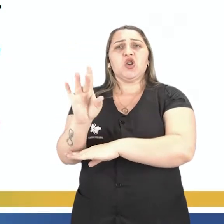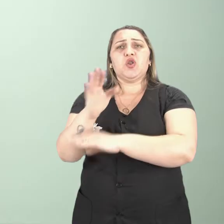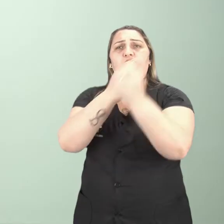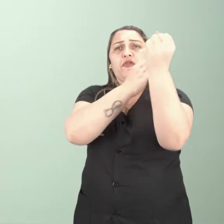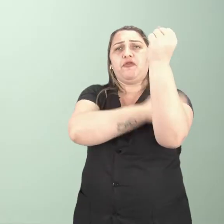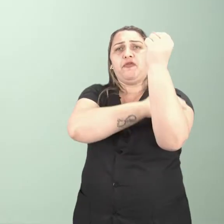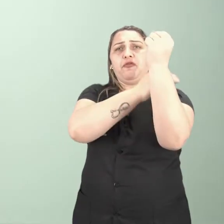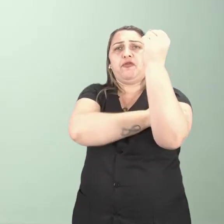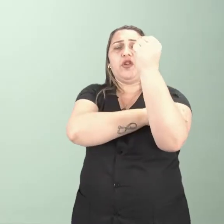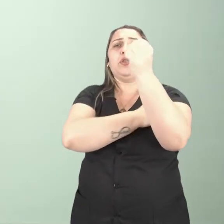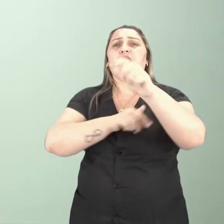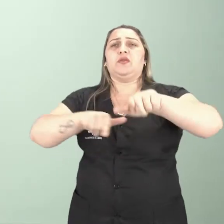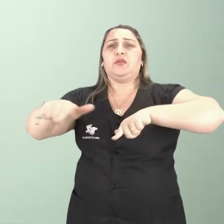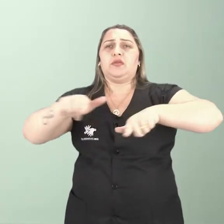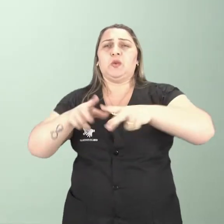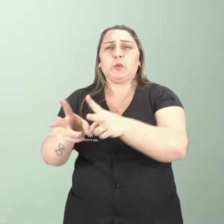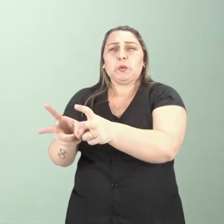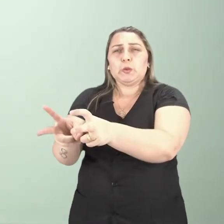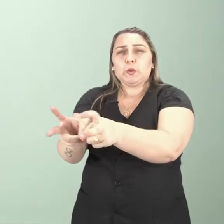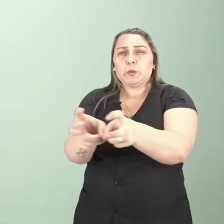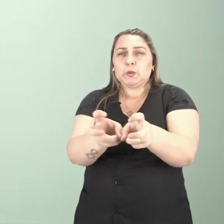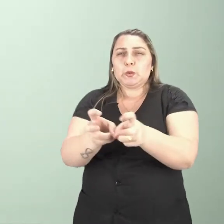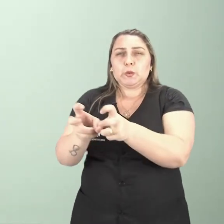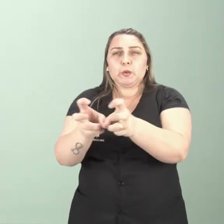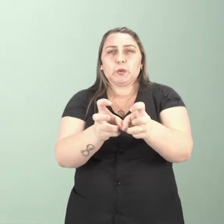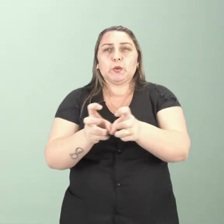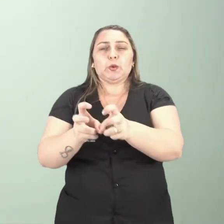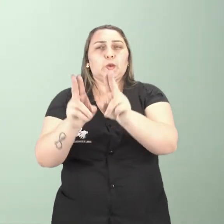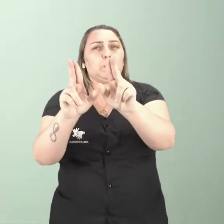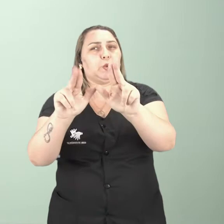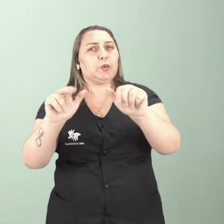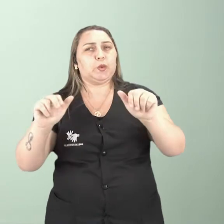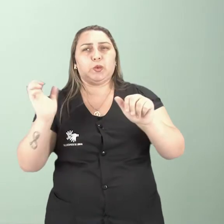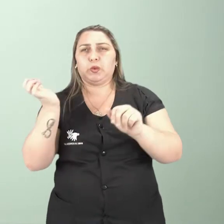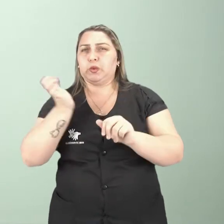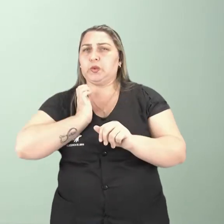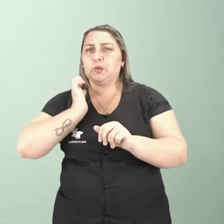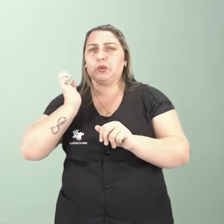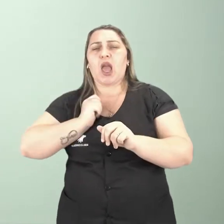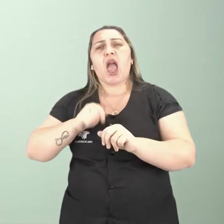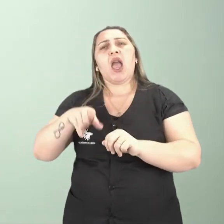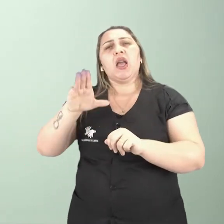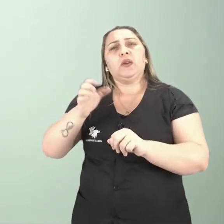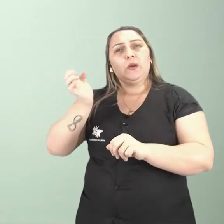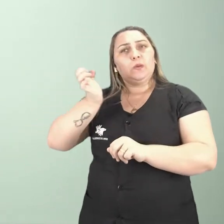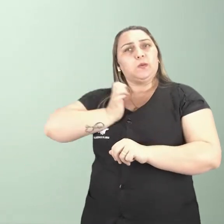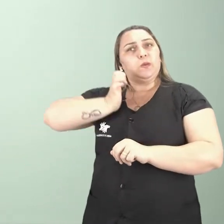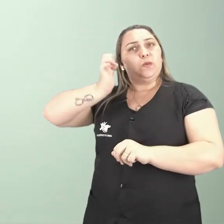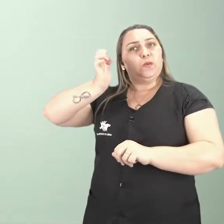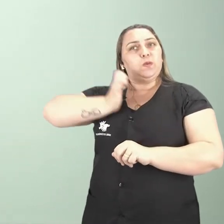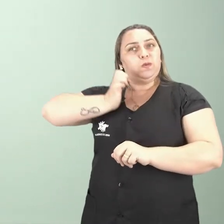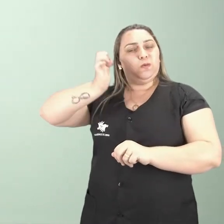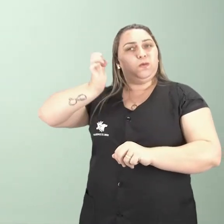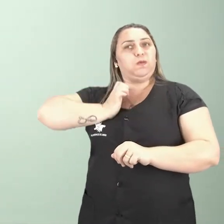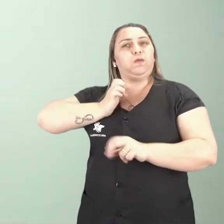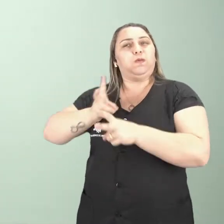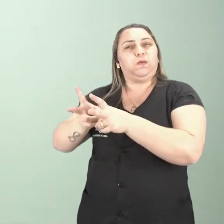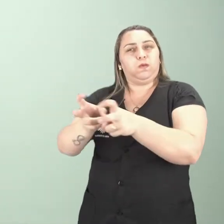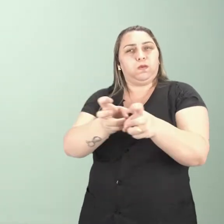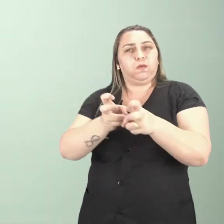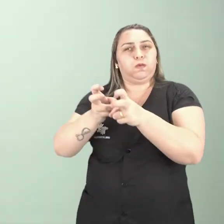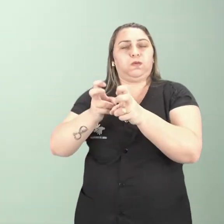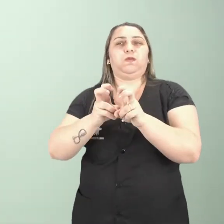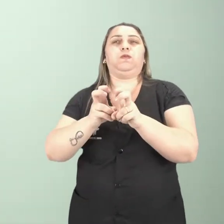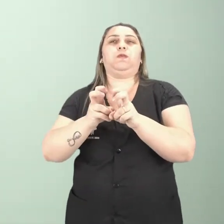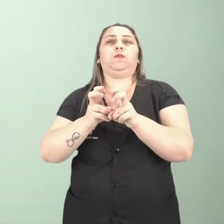de trabalho vai ser explorado e provavelmente nunca vai ficar rico. Quem vai ficar rico é aquele que explorou a mão